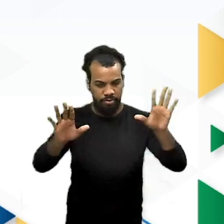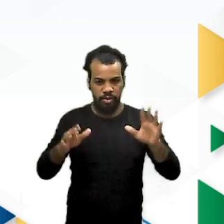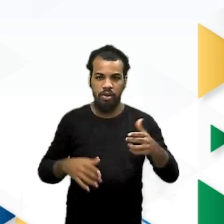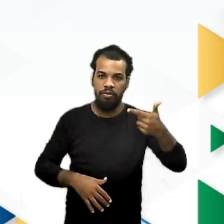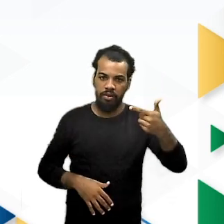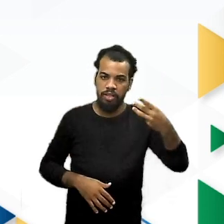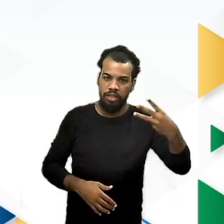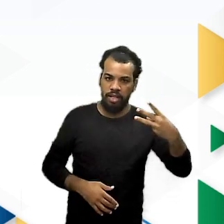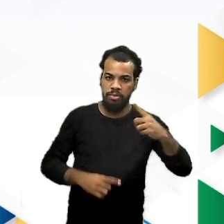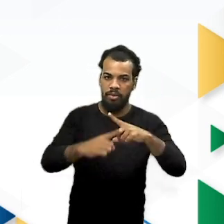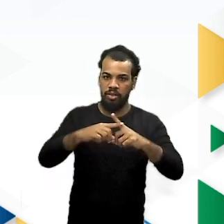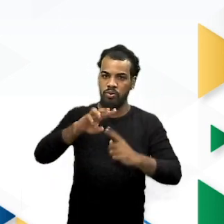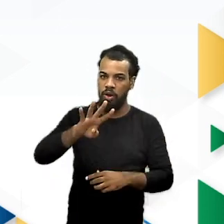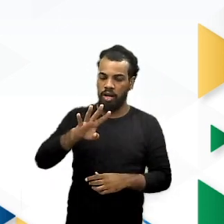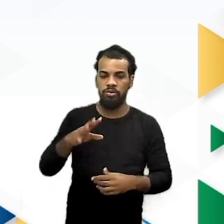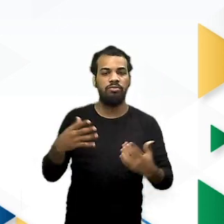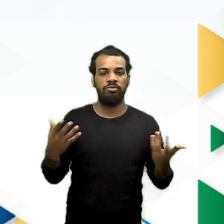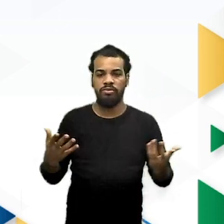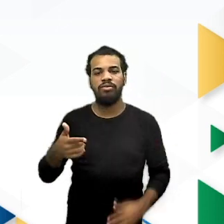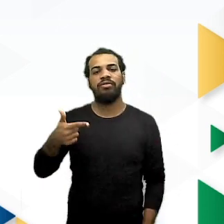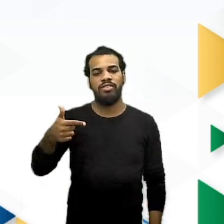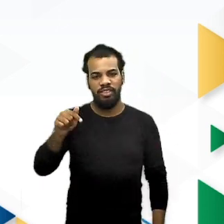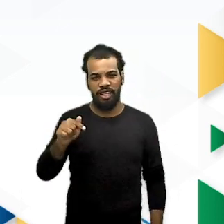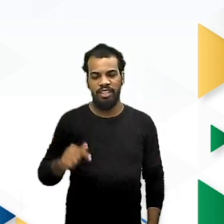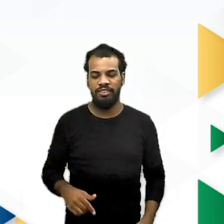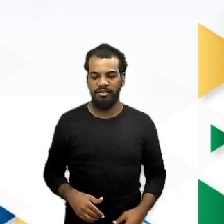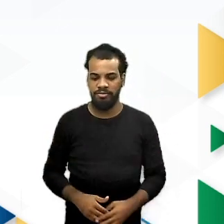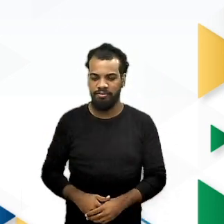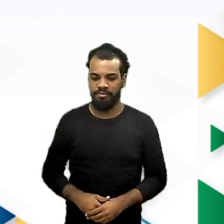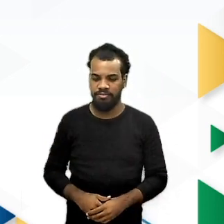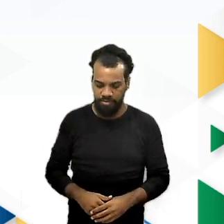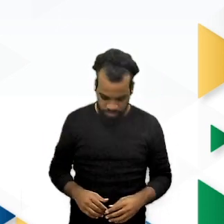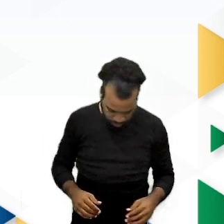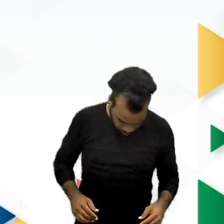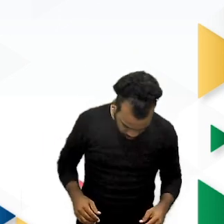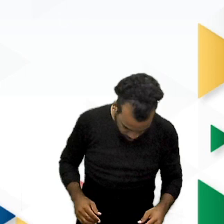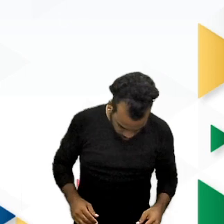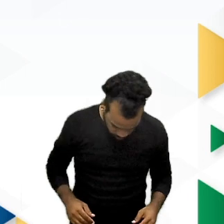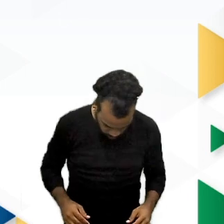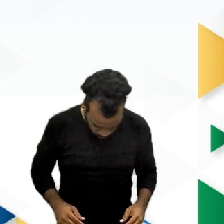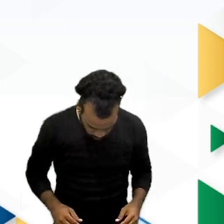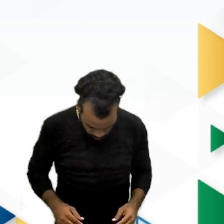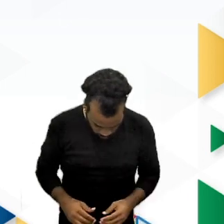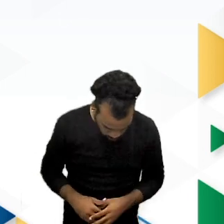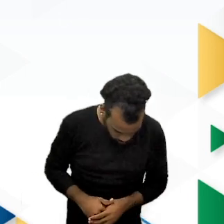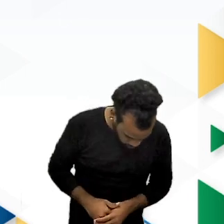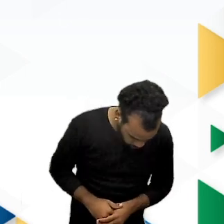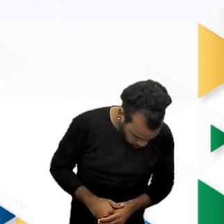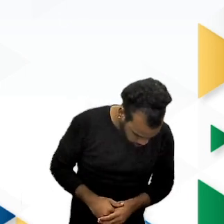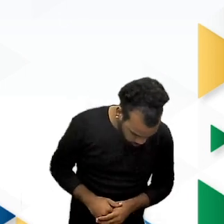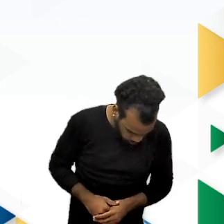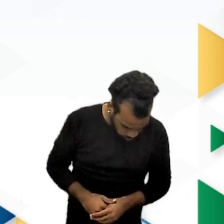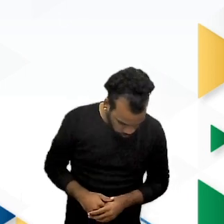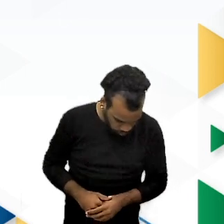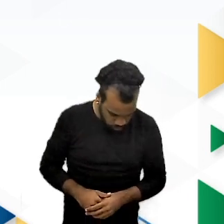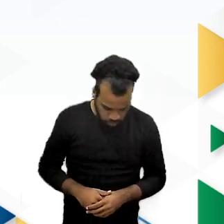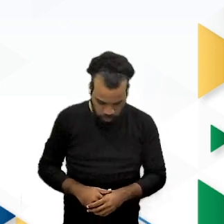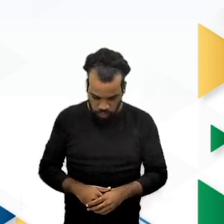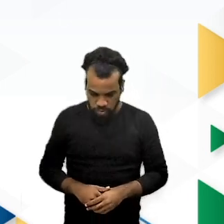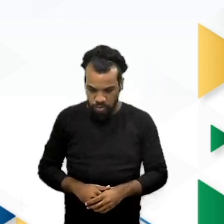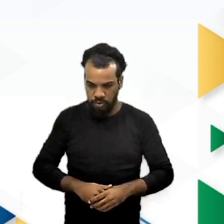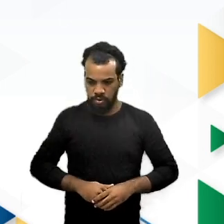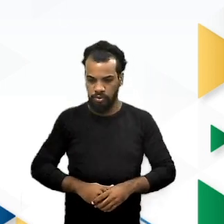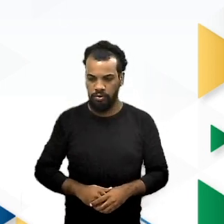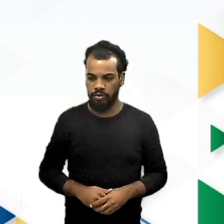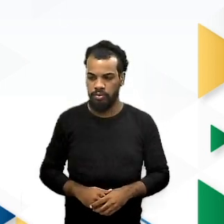mais 4 só pode ser 27, né? Então, vamos lá. A interrogação vai ser 27. Qual é a lei de formação?